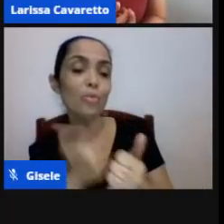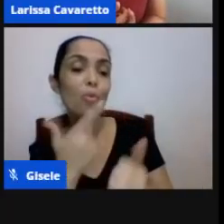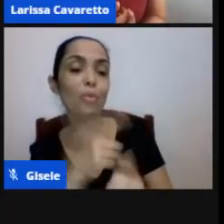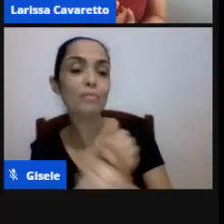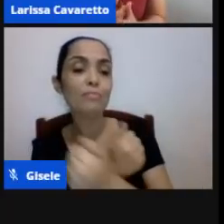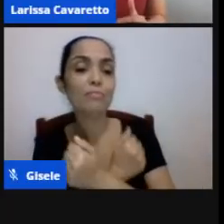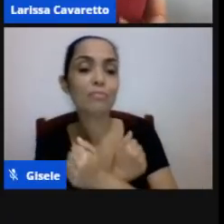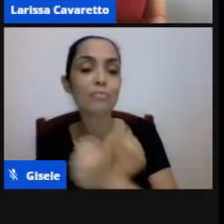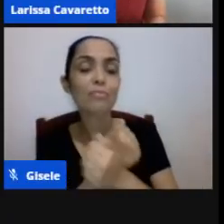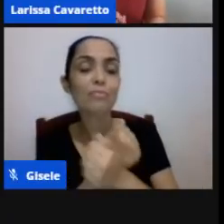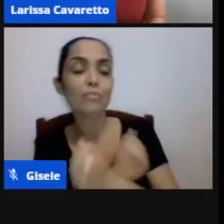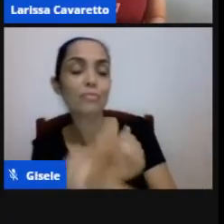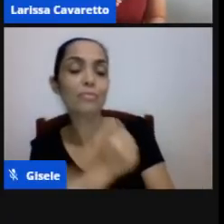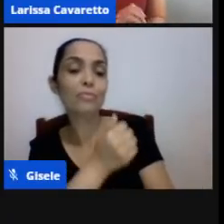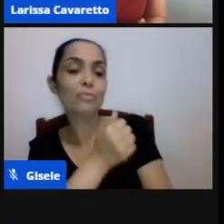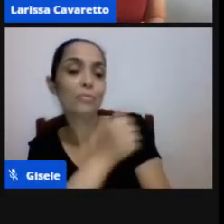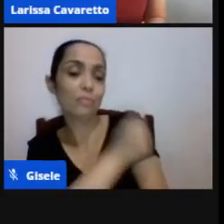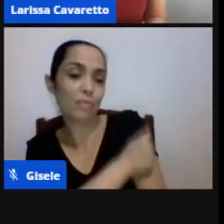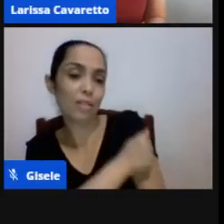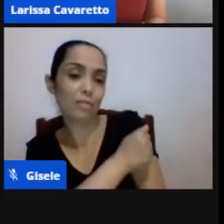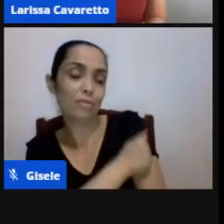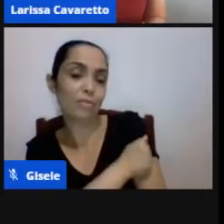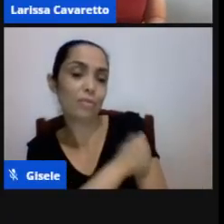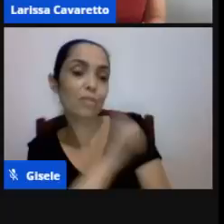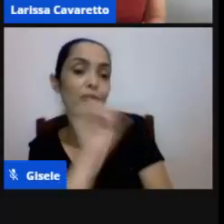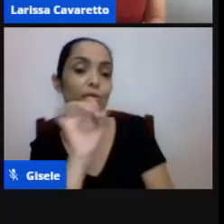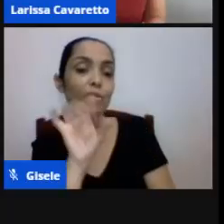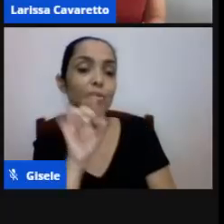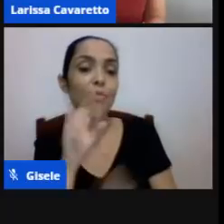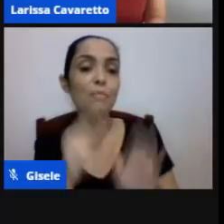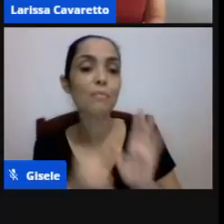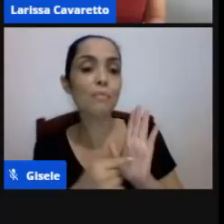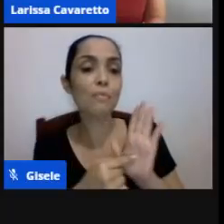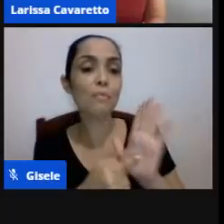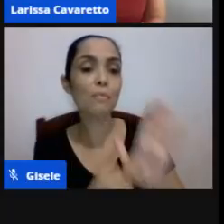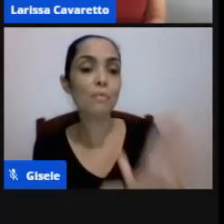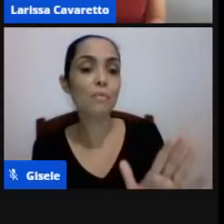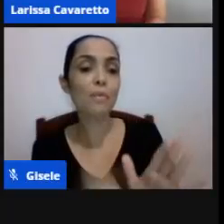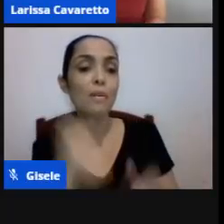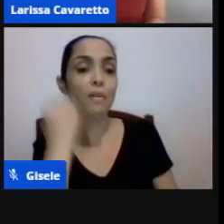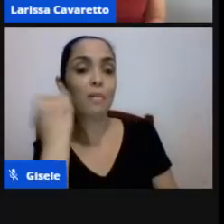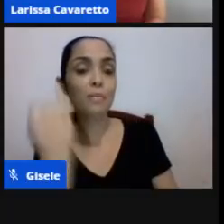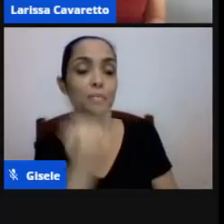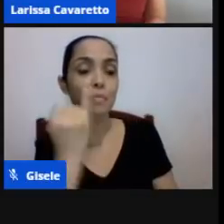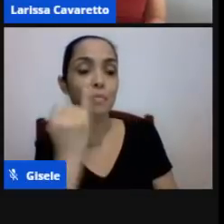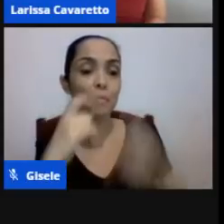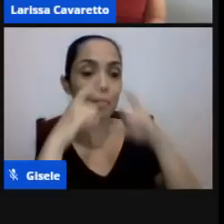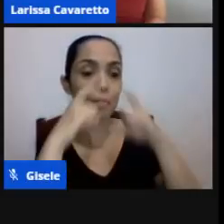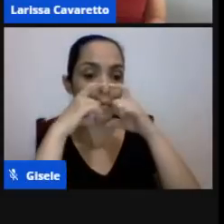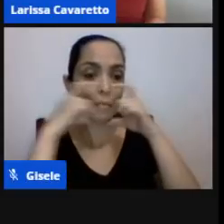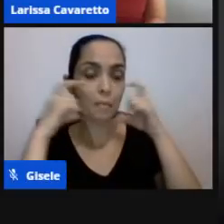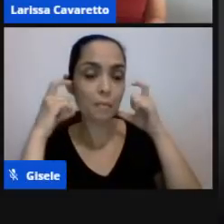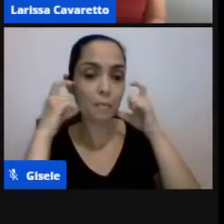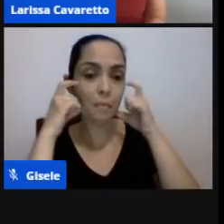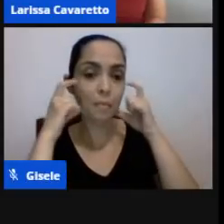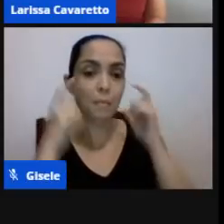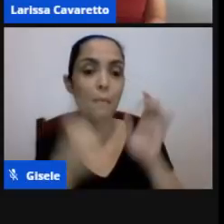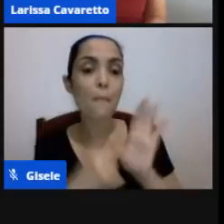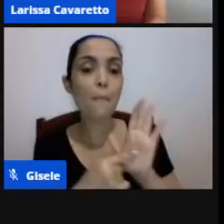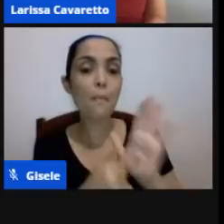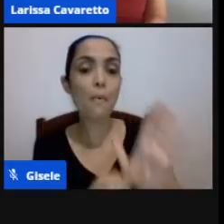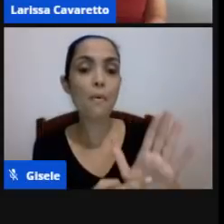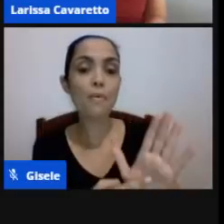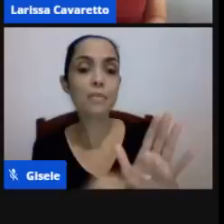bastante reduzida. E assim, só para mostrar para vocês um pouco em relação à importância da máscara, eu vou mostrar aqui uma imagem.